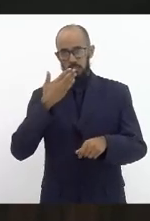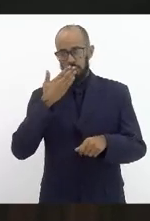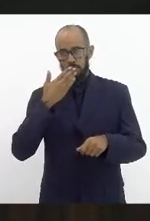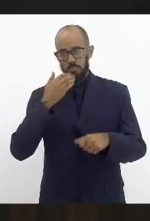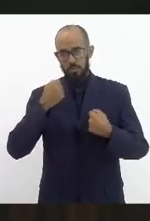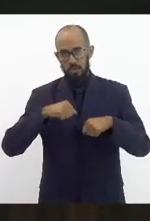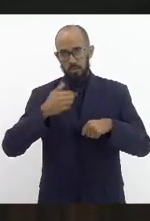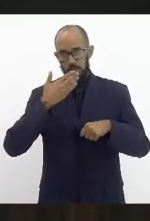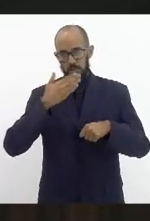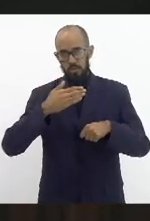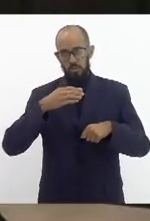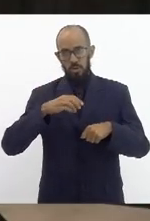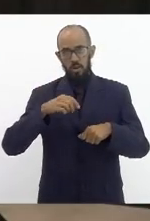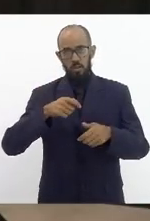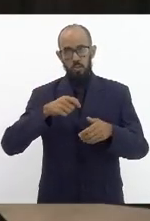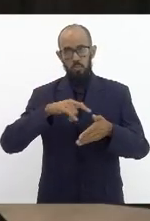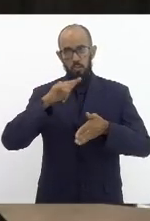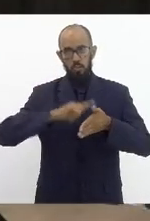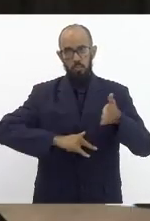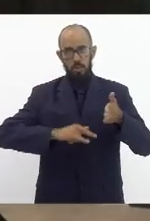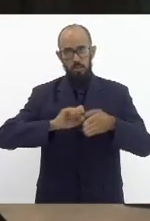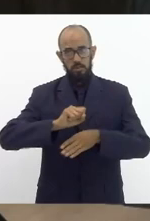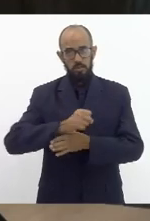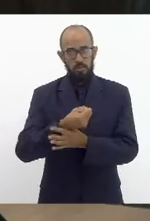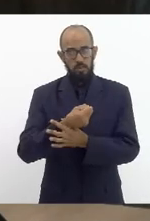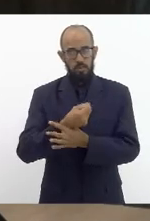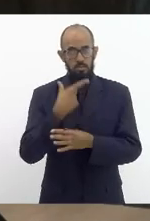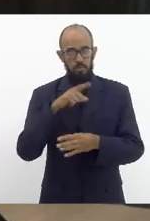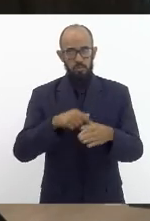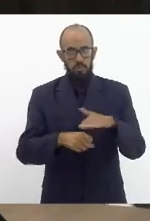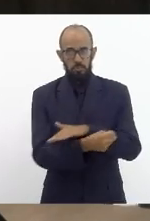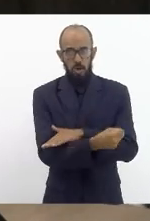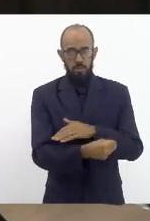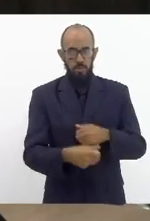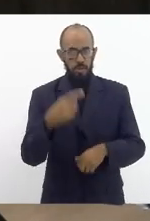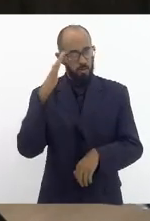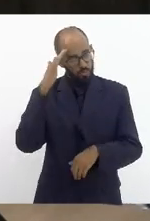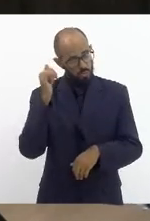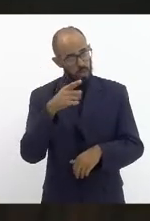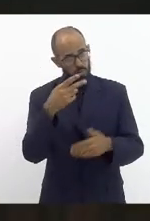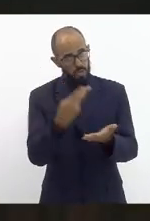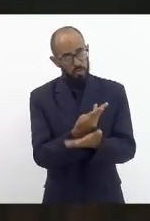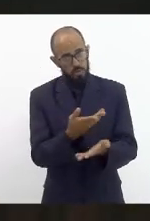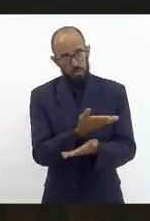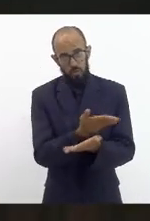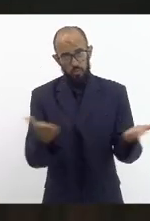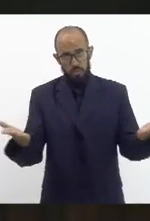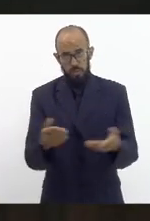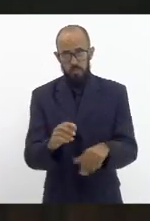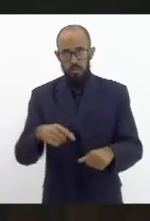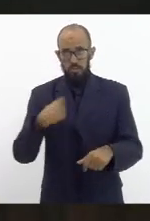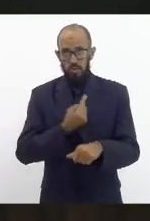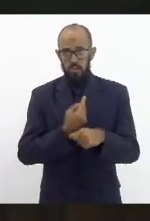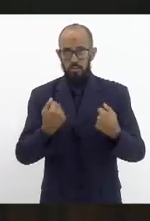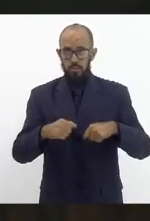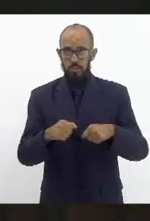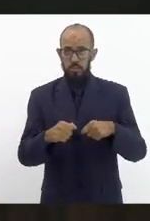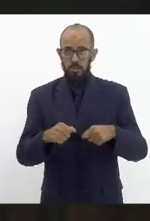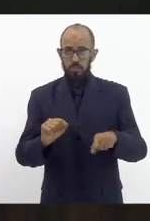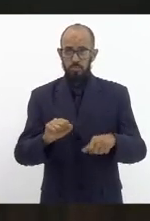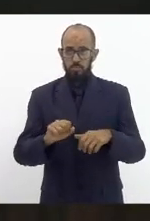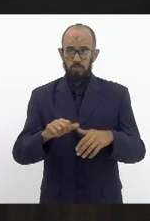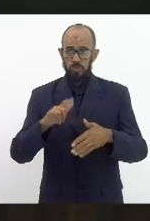segurança para tomar posse. Eu sei o que vocês estão passando, porque nós tivemos que entrar com mandado de segurança. Nós